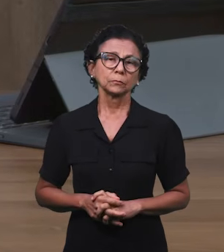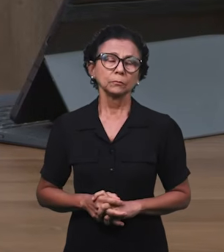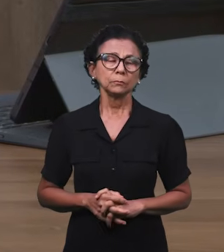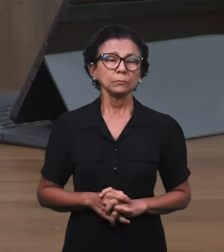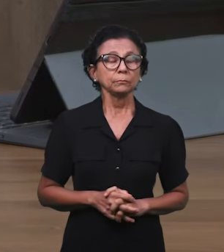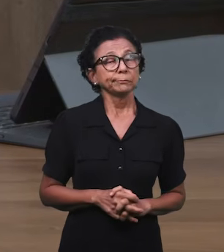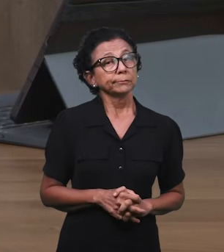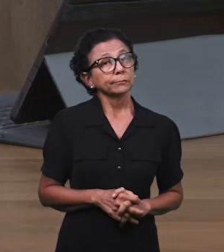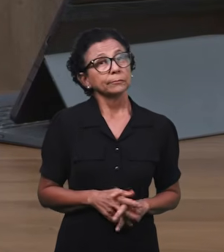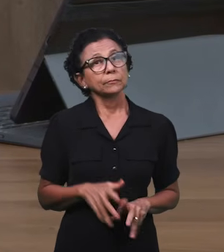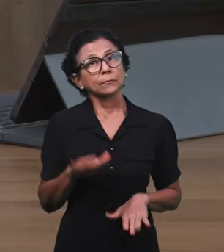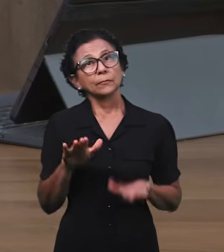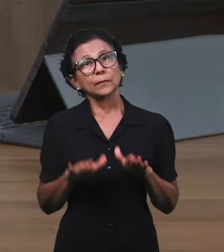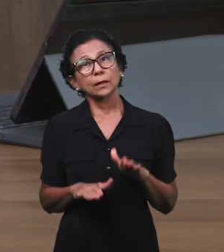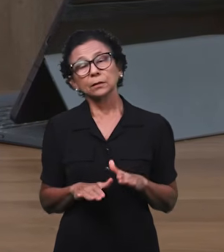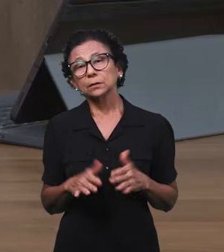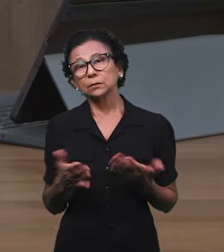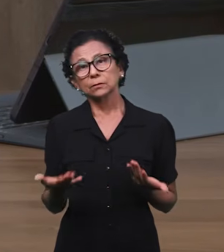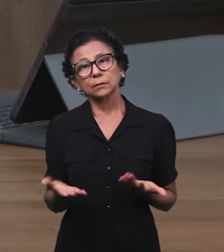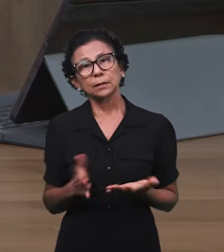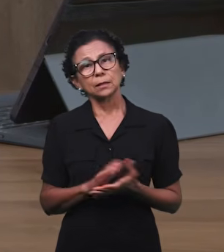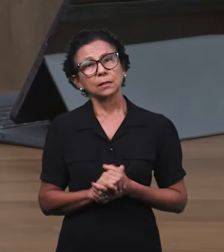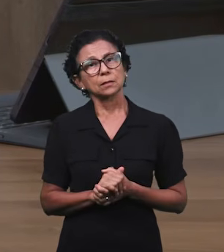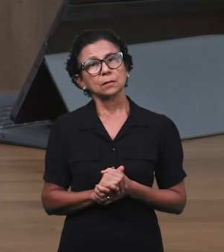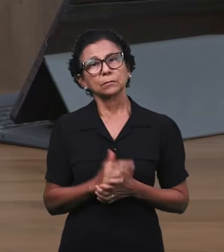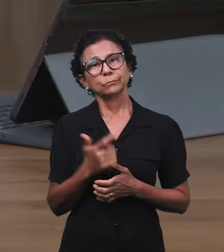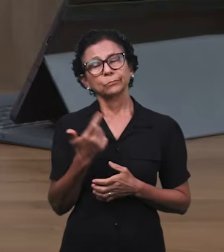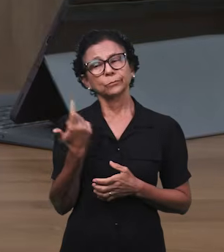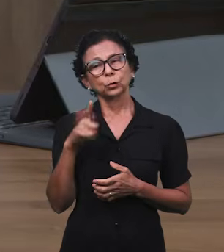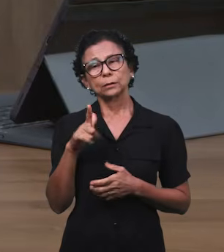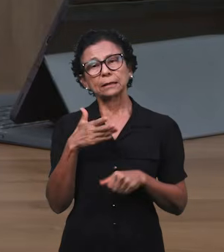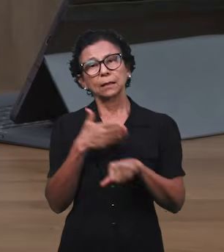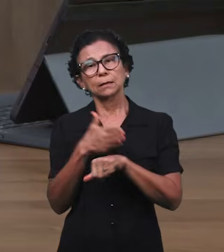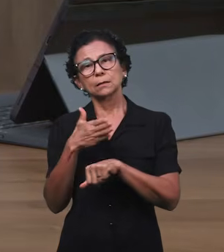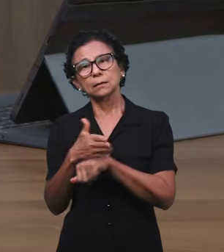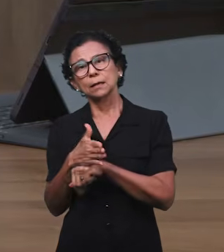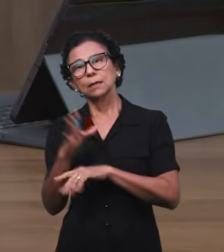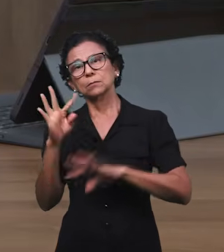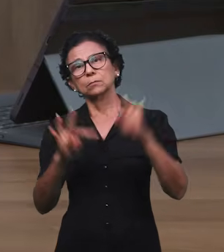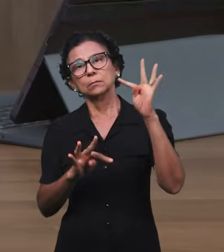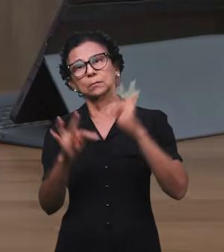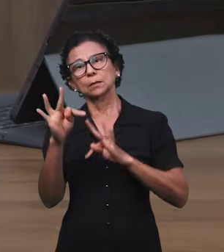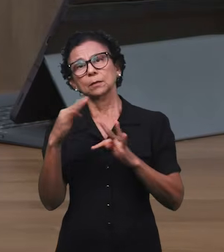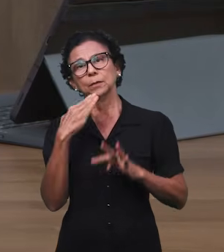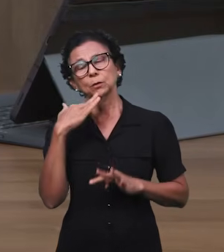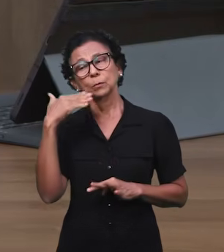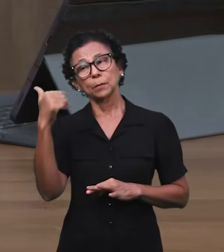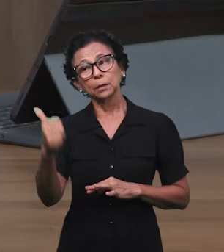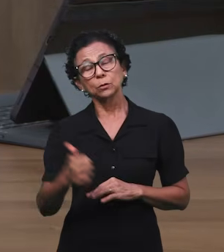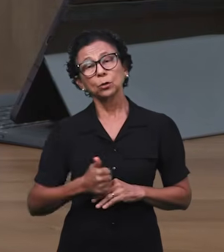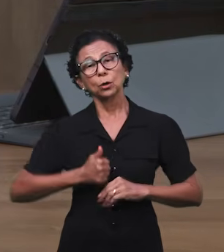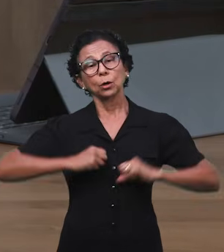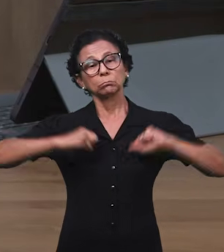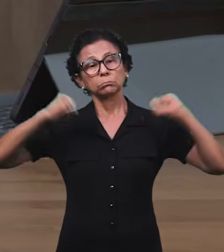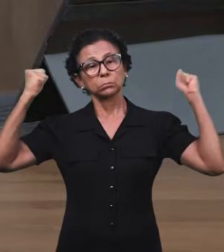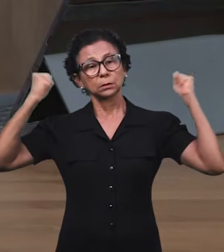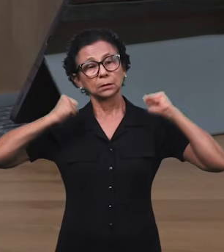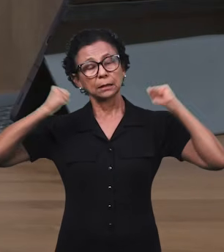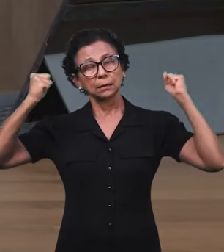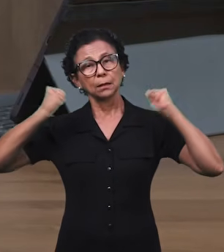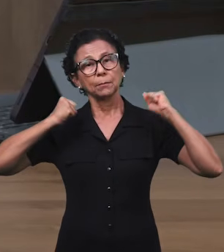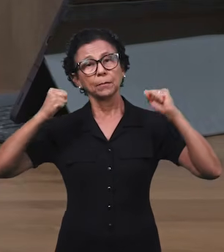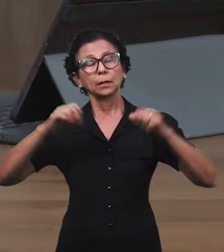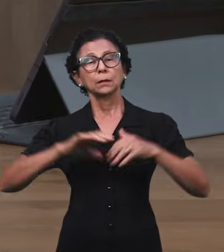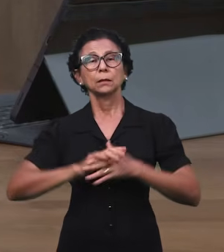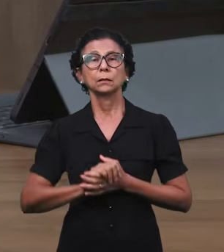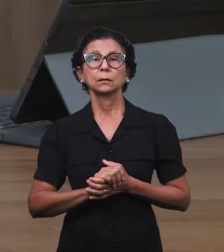quem nos assiste vai ter acesso aos melhores tratamentos, ao melhor exercício, ao melhor